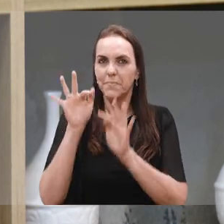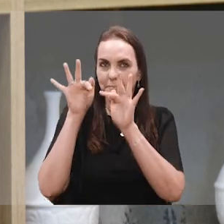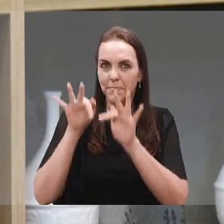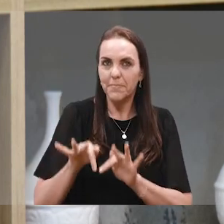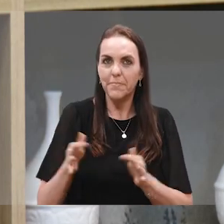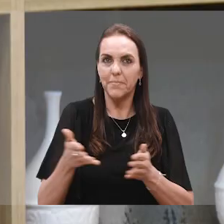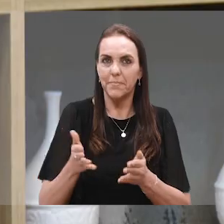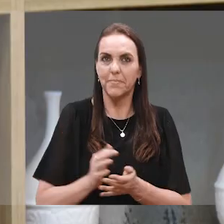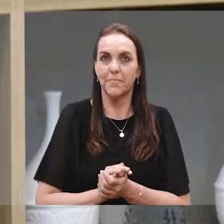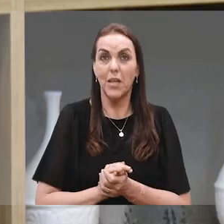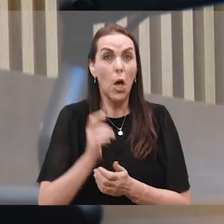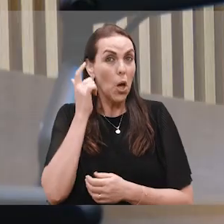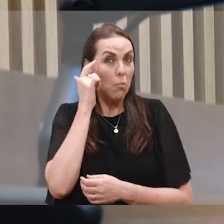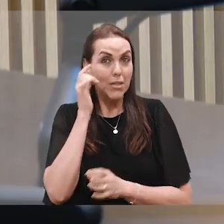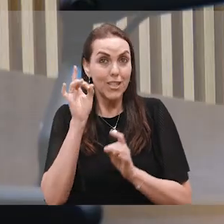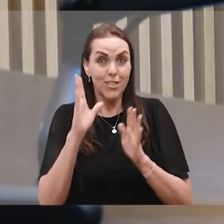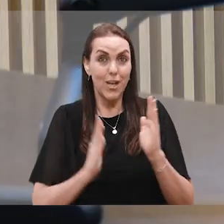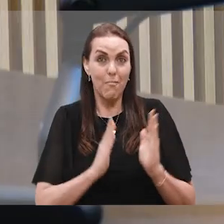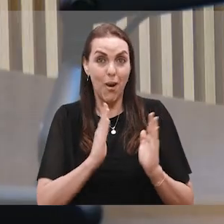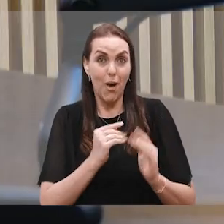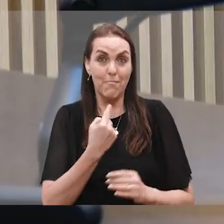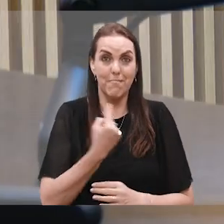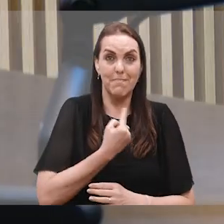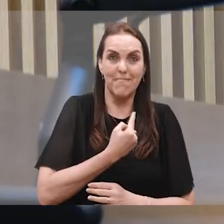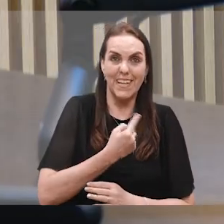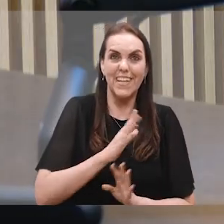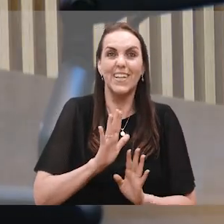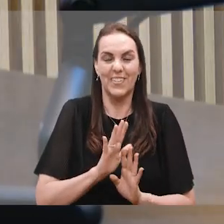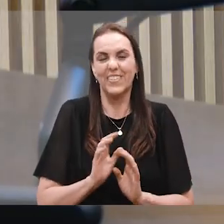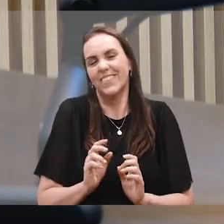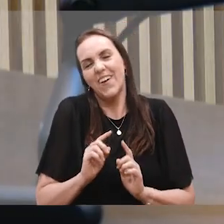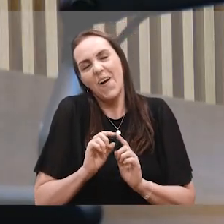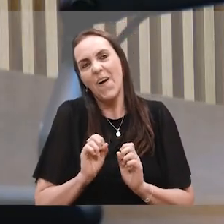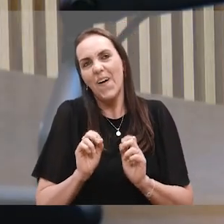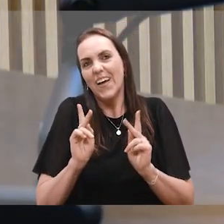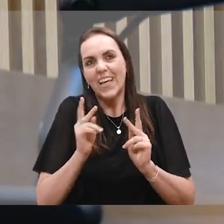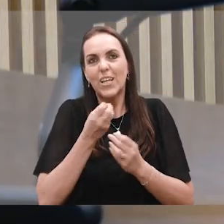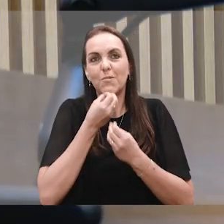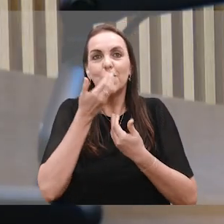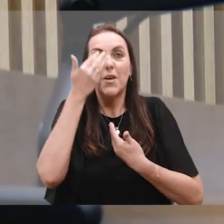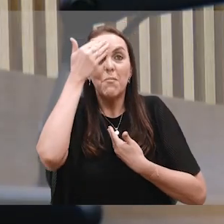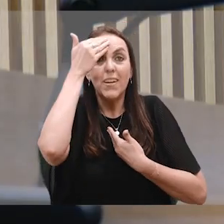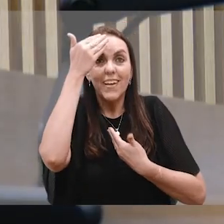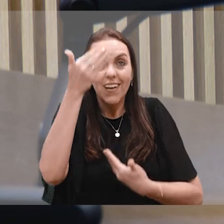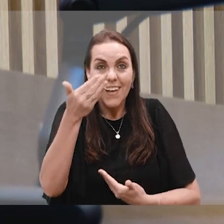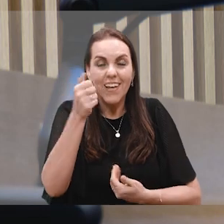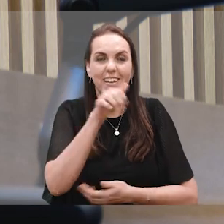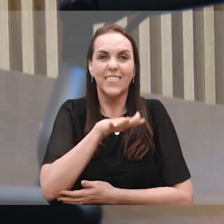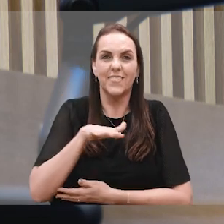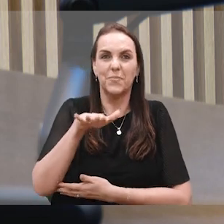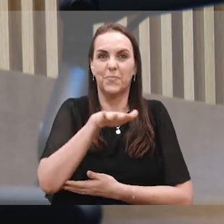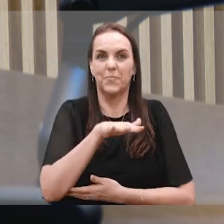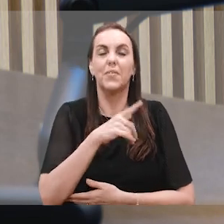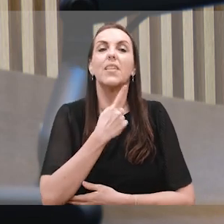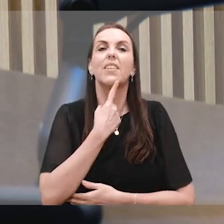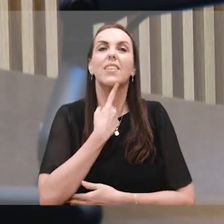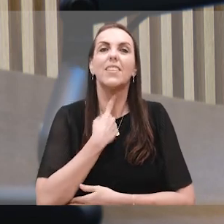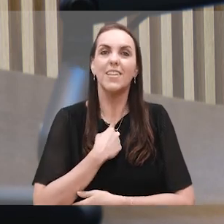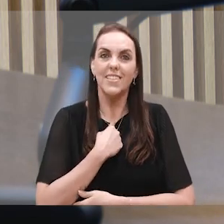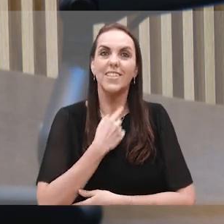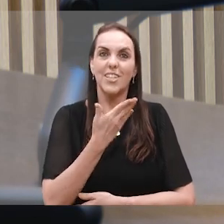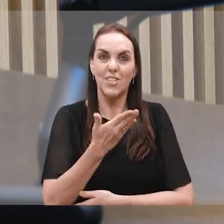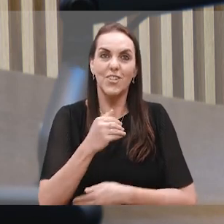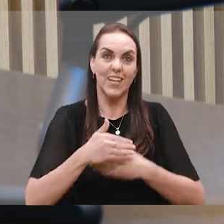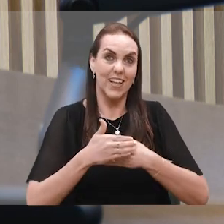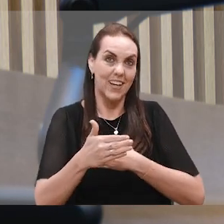suas considerações finais, digamos assim. Eu pensei que era só o primeiro bloco. Mas muito obrigada, então, pelo espaço, né? Eu desejo